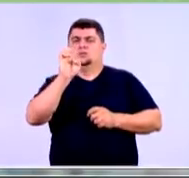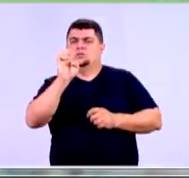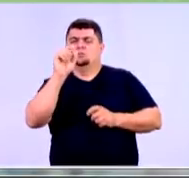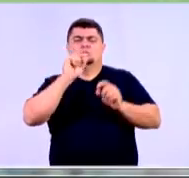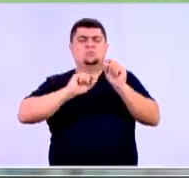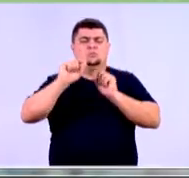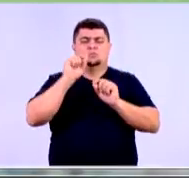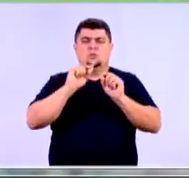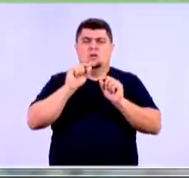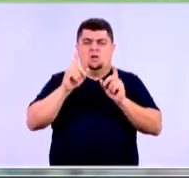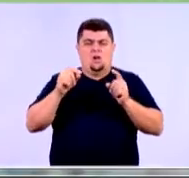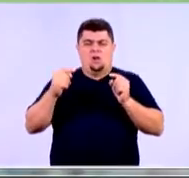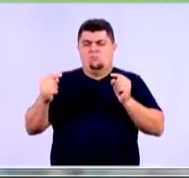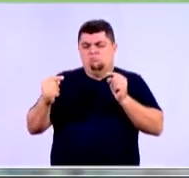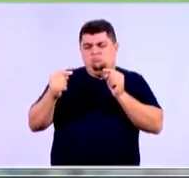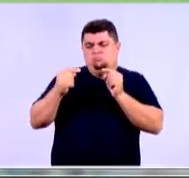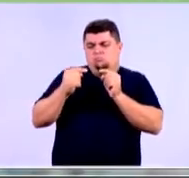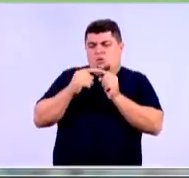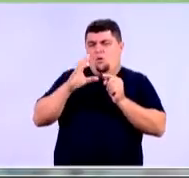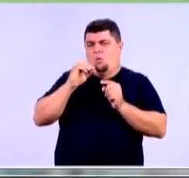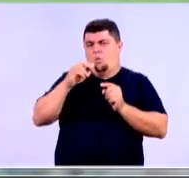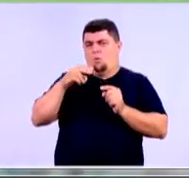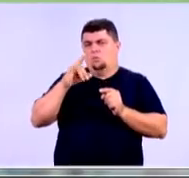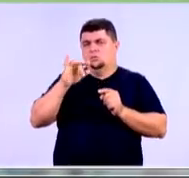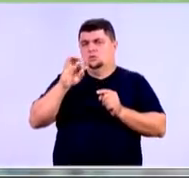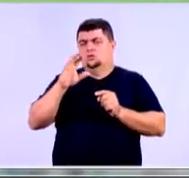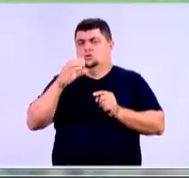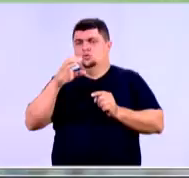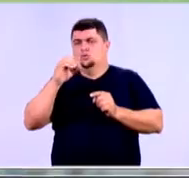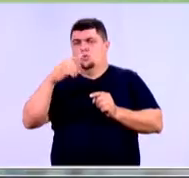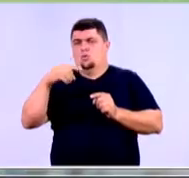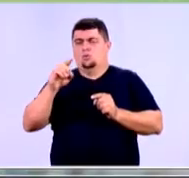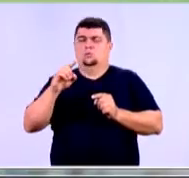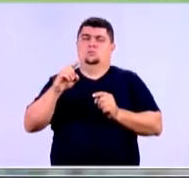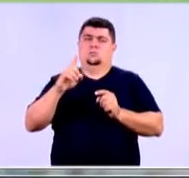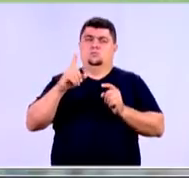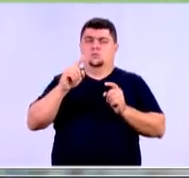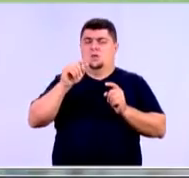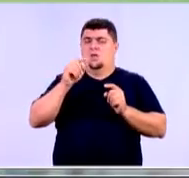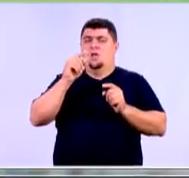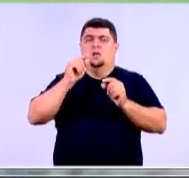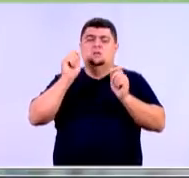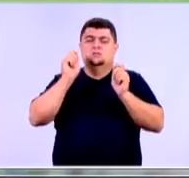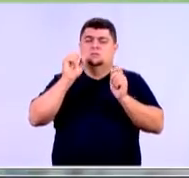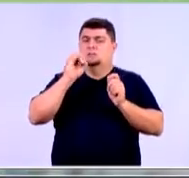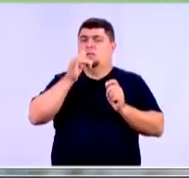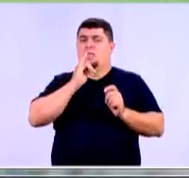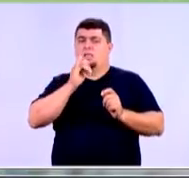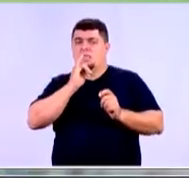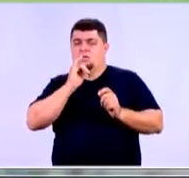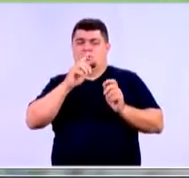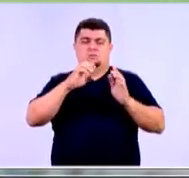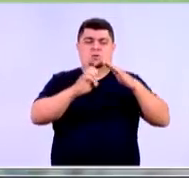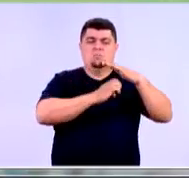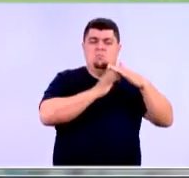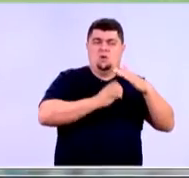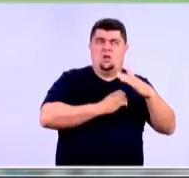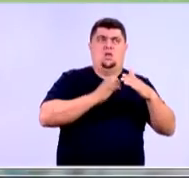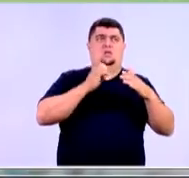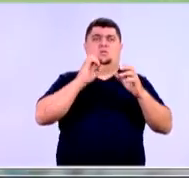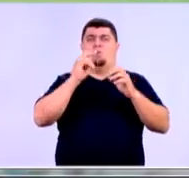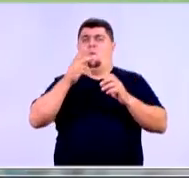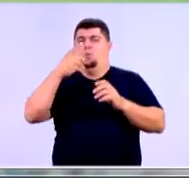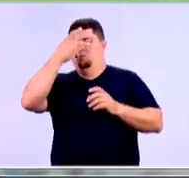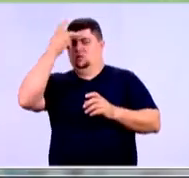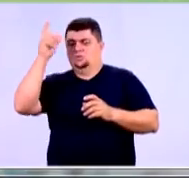né? Capacidade se refere às condições de um indivíduo ou grupo de indivíduos, empresas e indústrias gerar